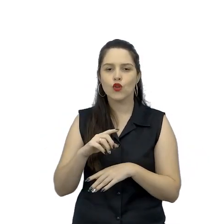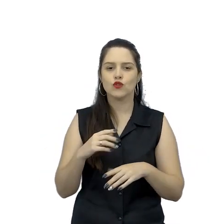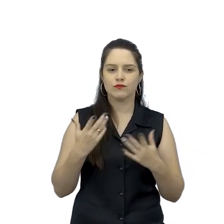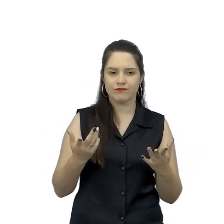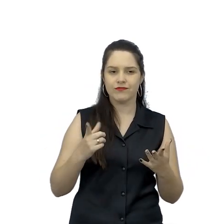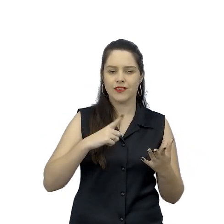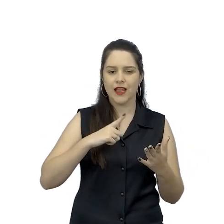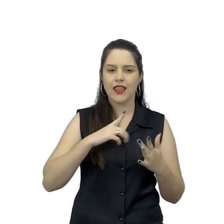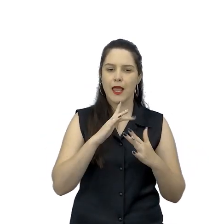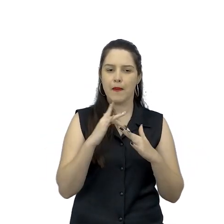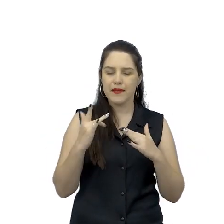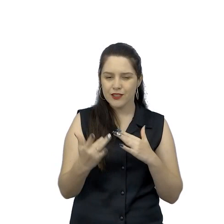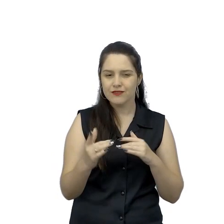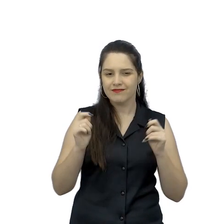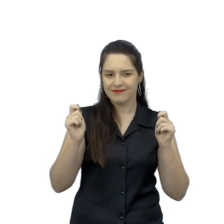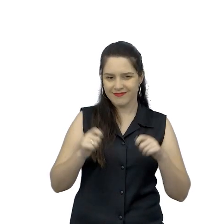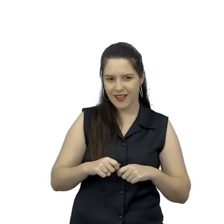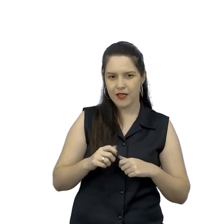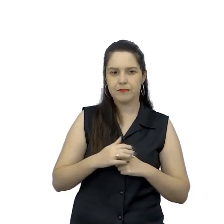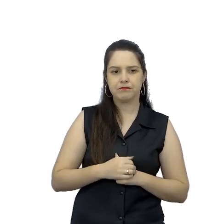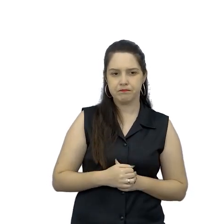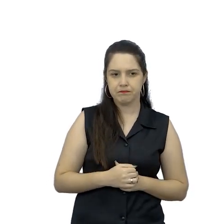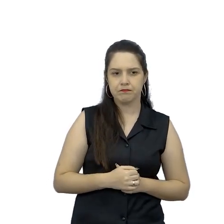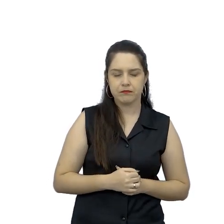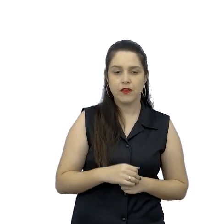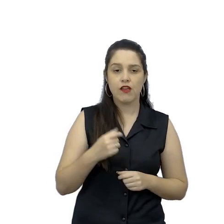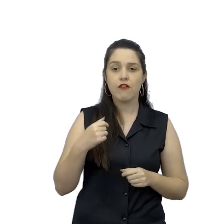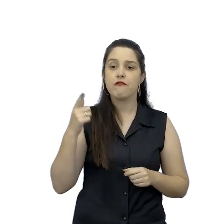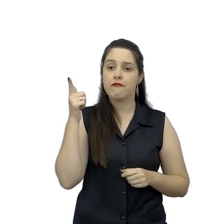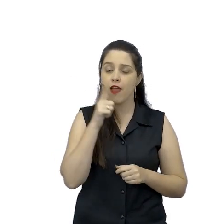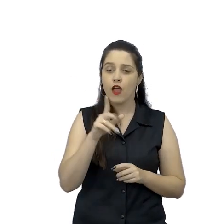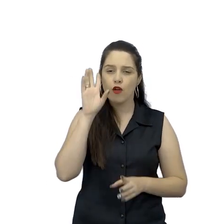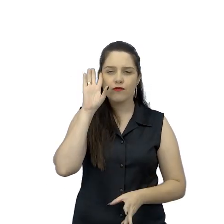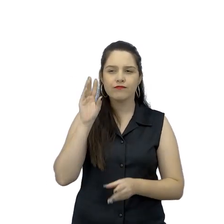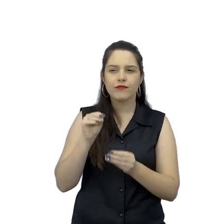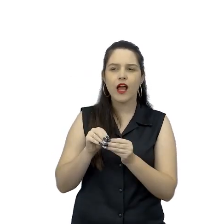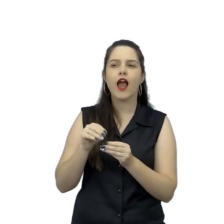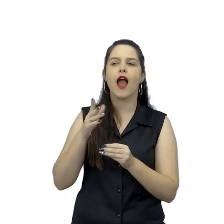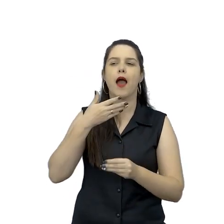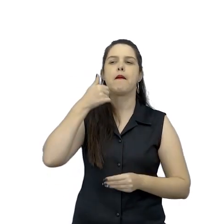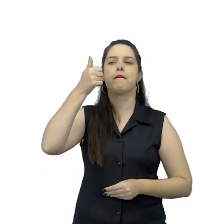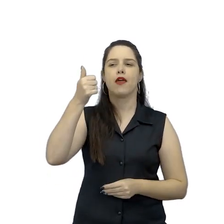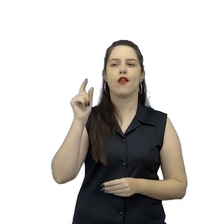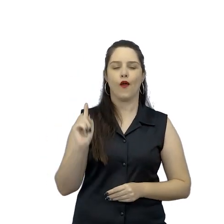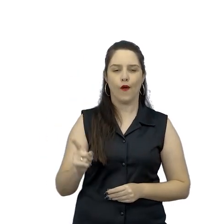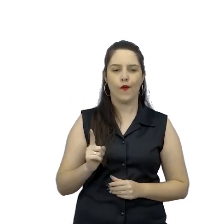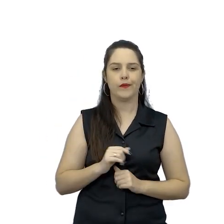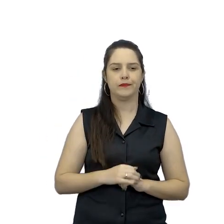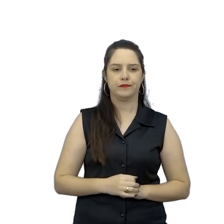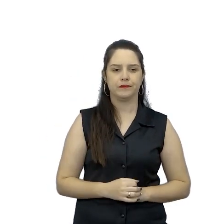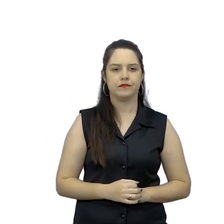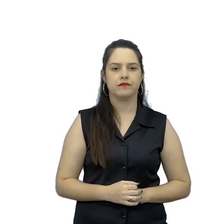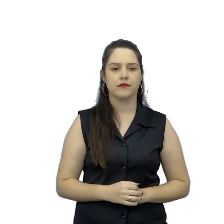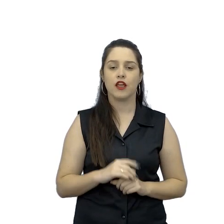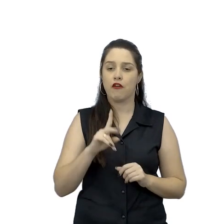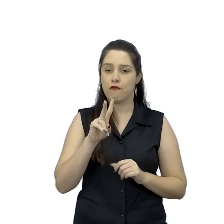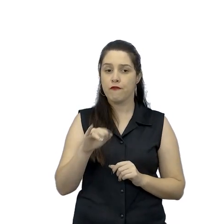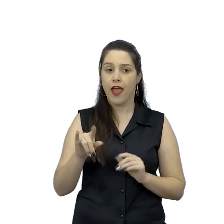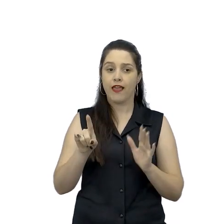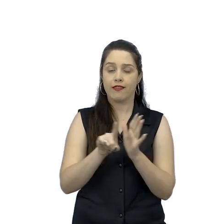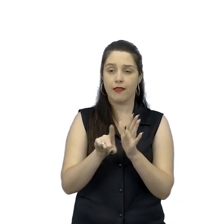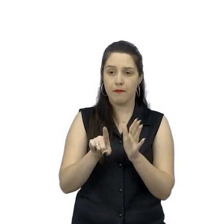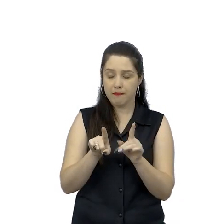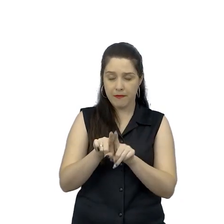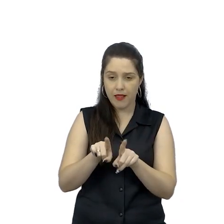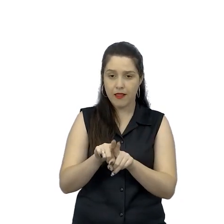nossa mediação, né, ele vai conseguir compreender melhor o texto. E aí vai também